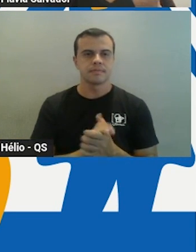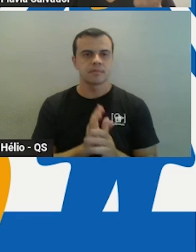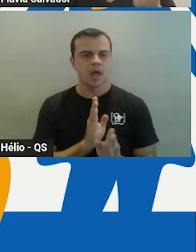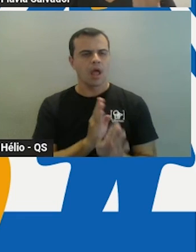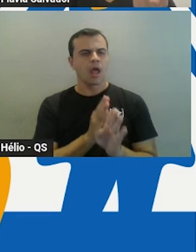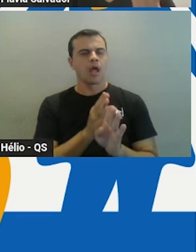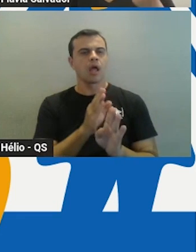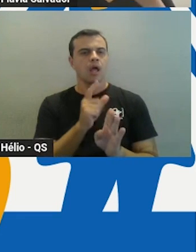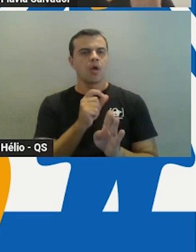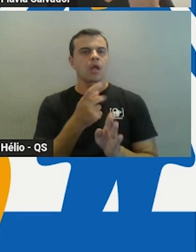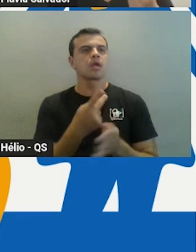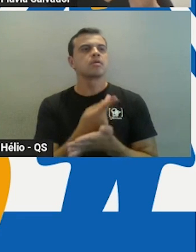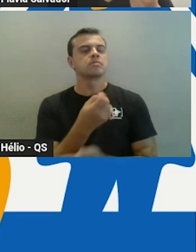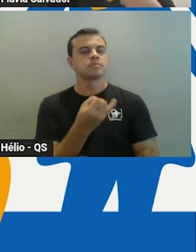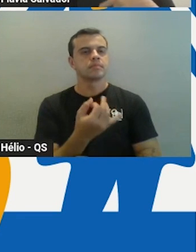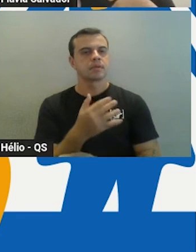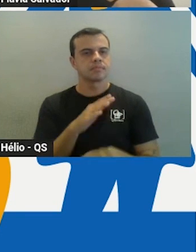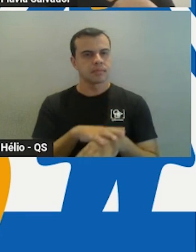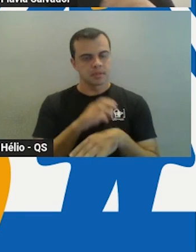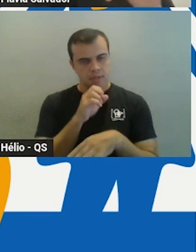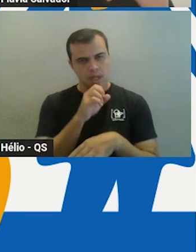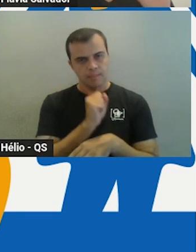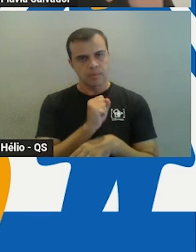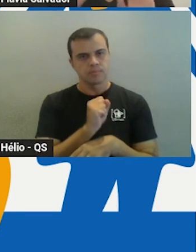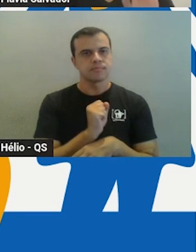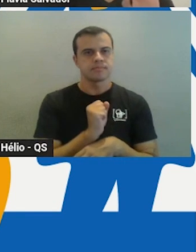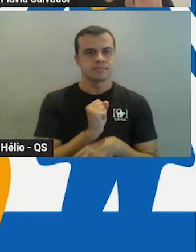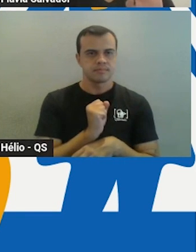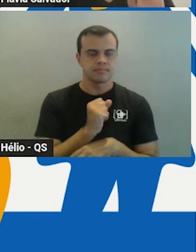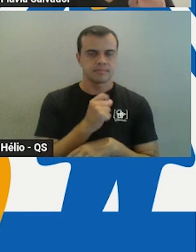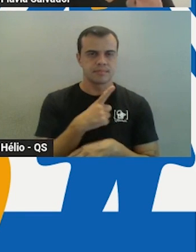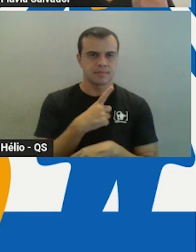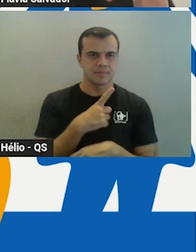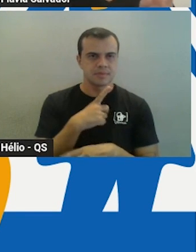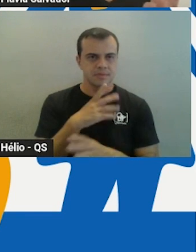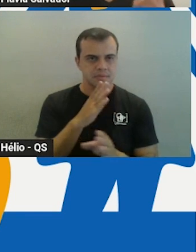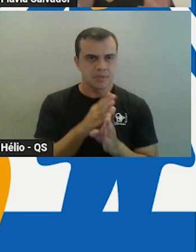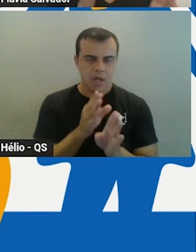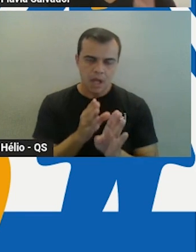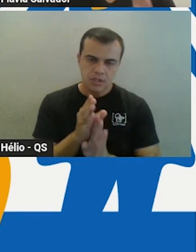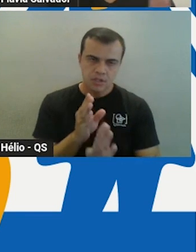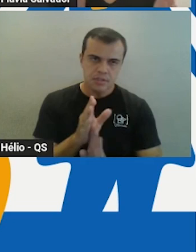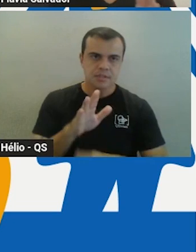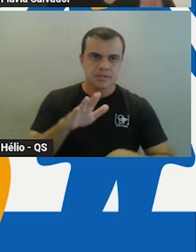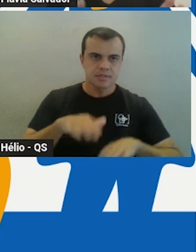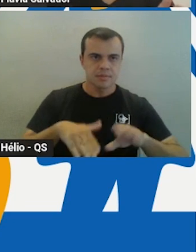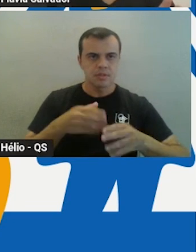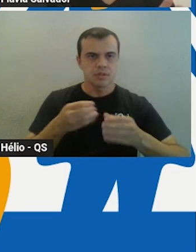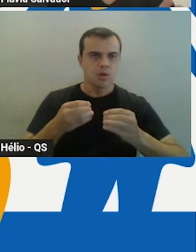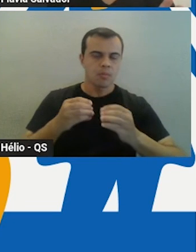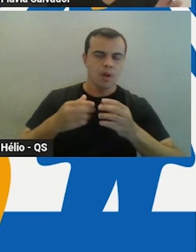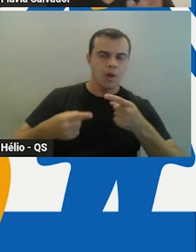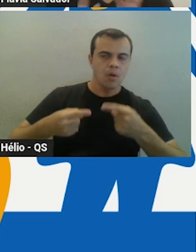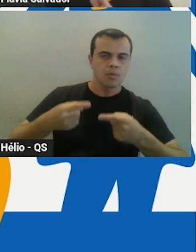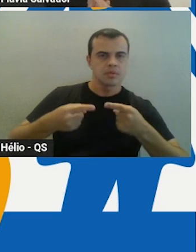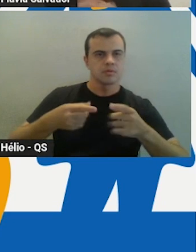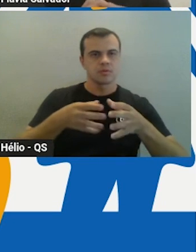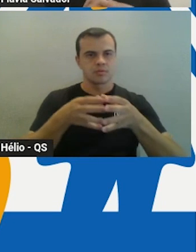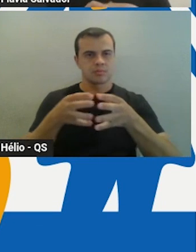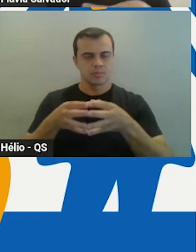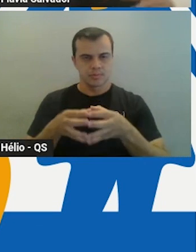sacar do que está falando mais rápido e tá. Se ela vai dar dica, aí vai depender de como que é a competição entre os grupos